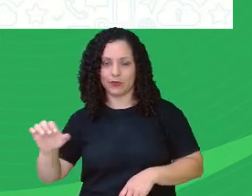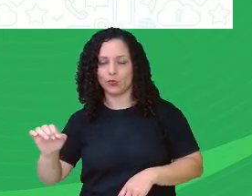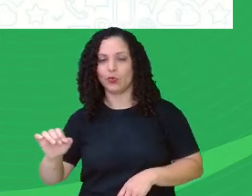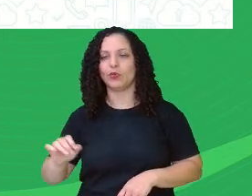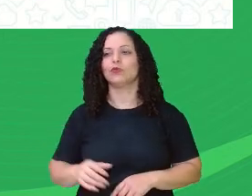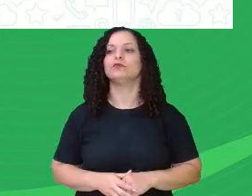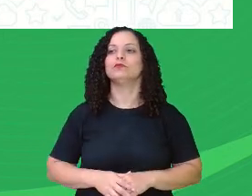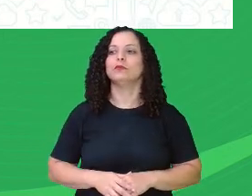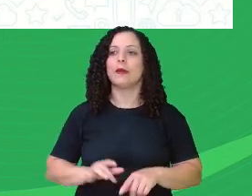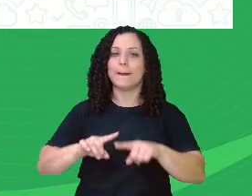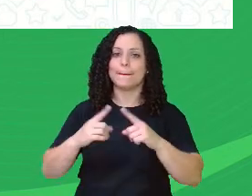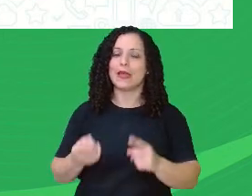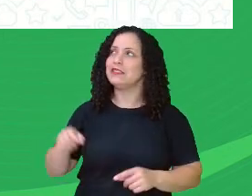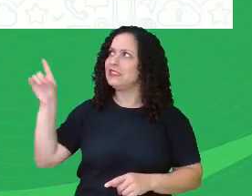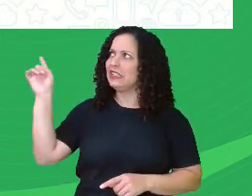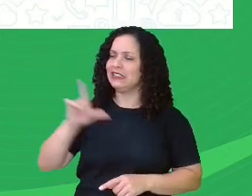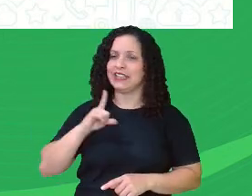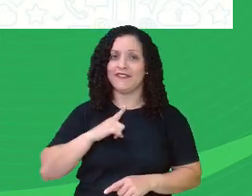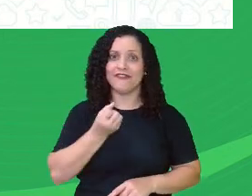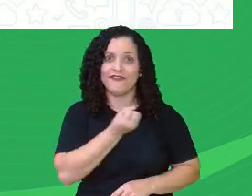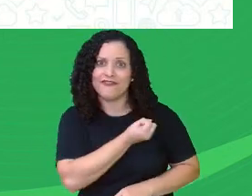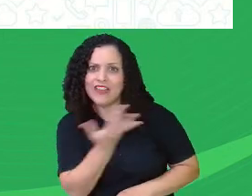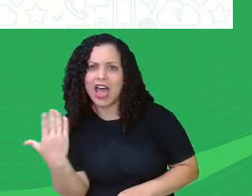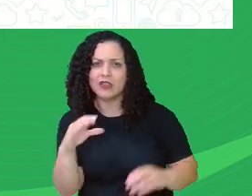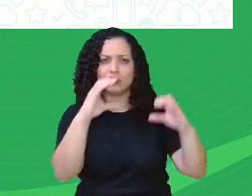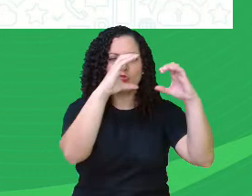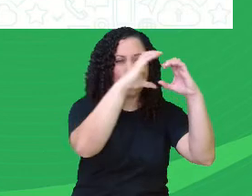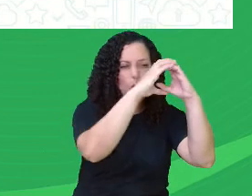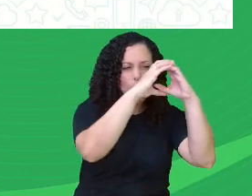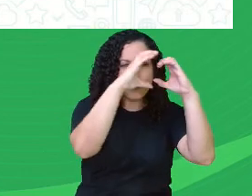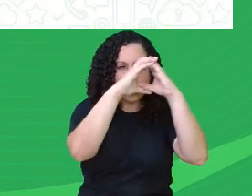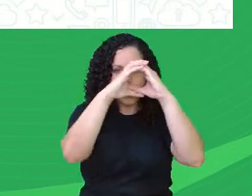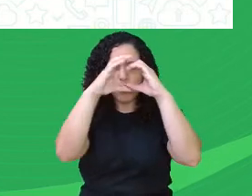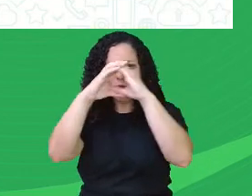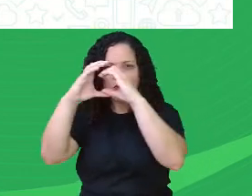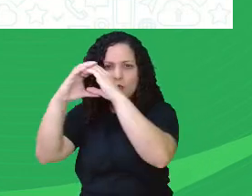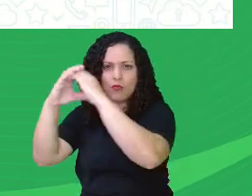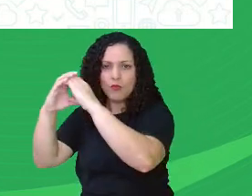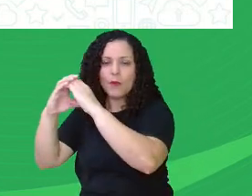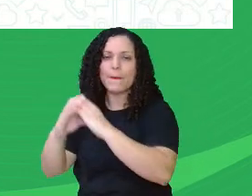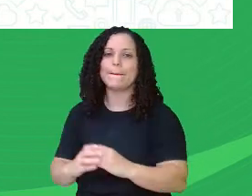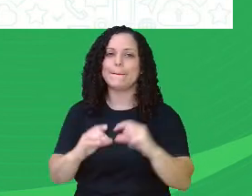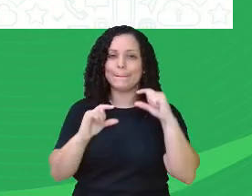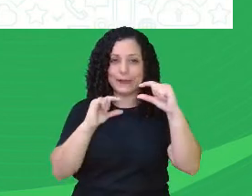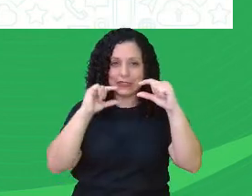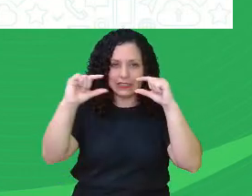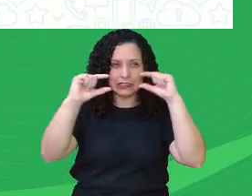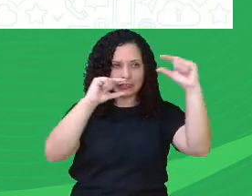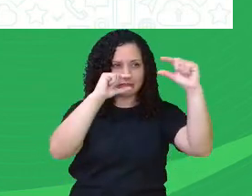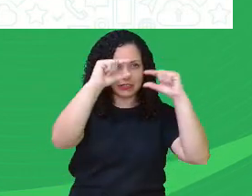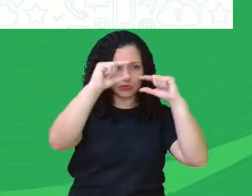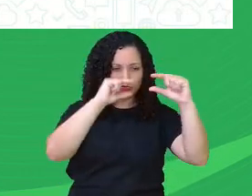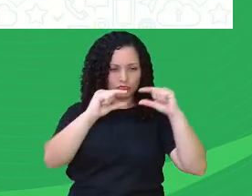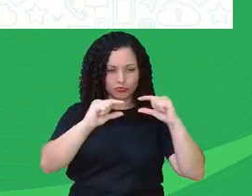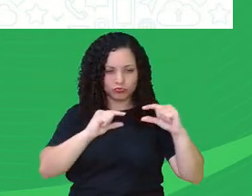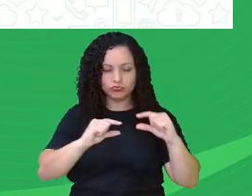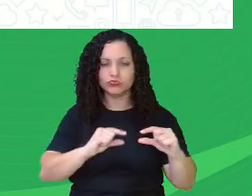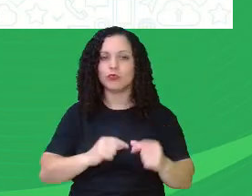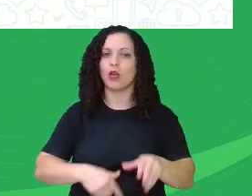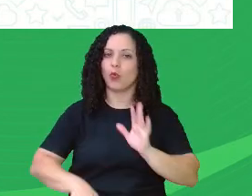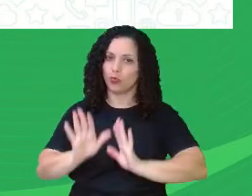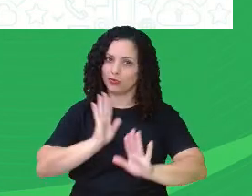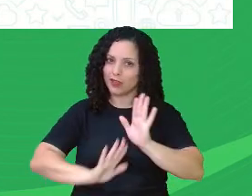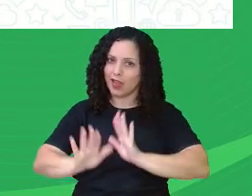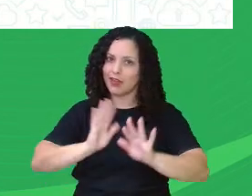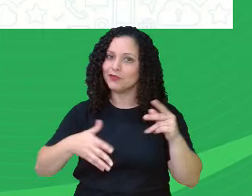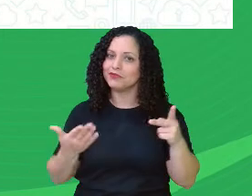é formado por cubos, exatamente. Tem vários cubinhos aí montando para poder desenvolver. Então cuidado para não cair nessa pegadinha, para